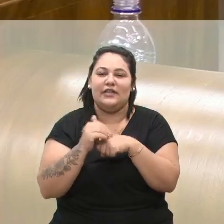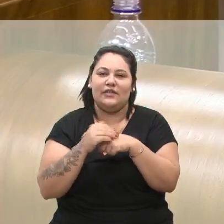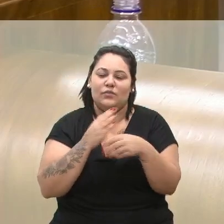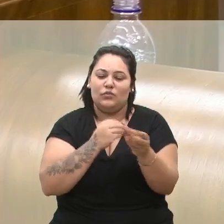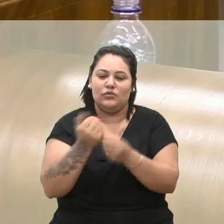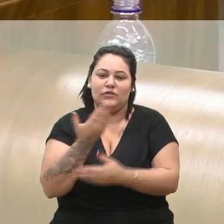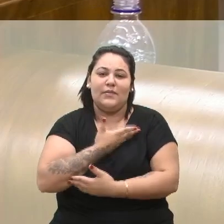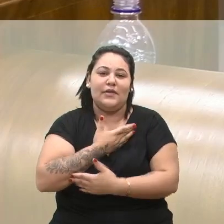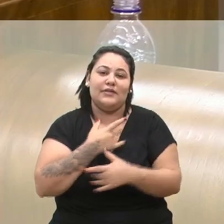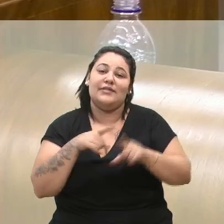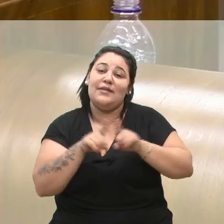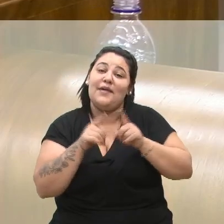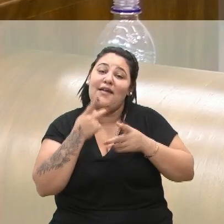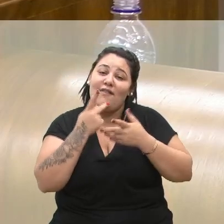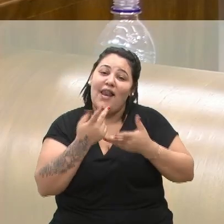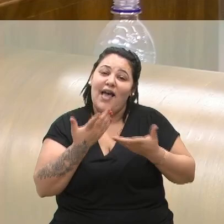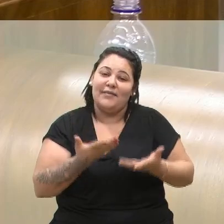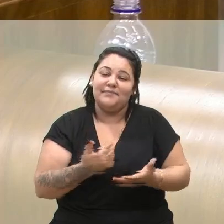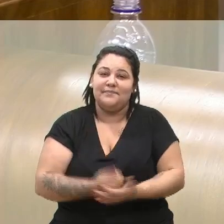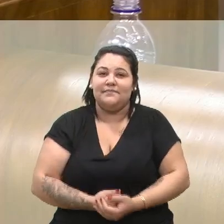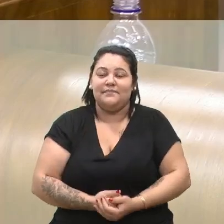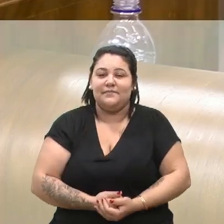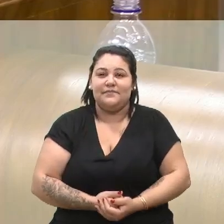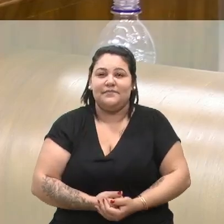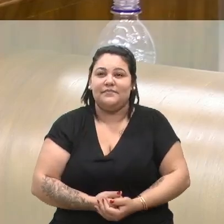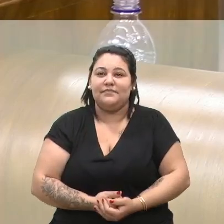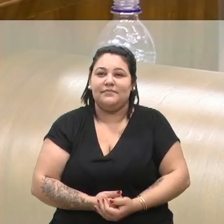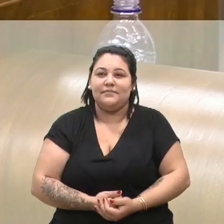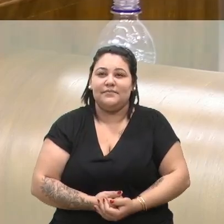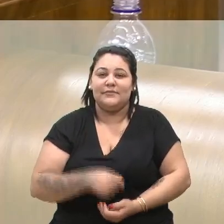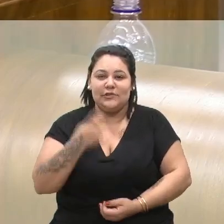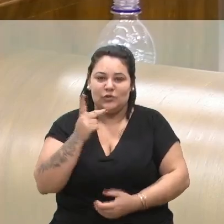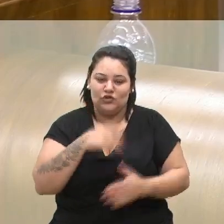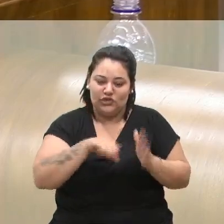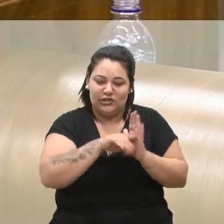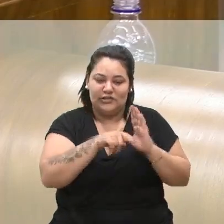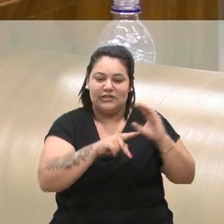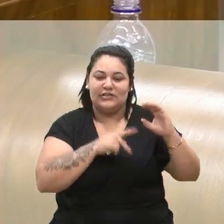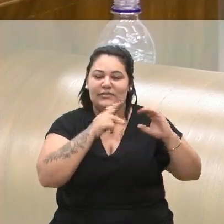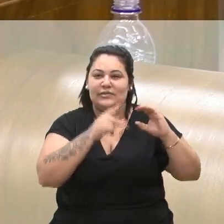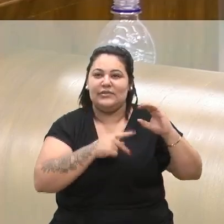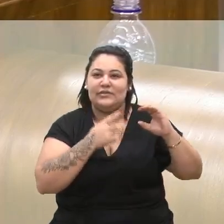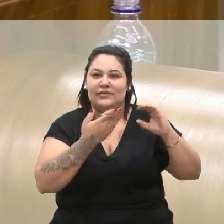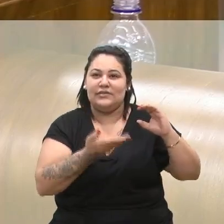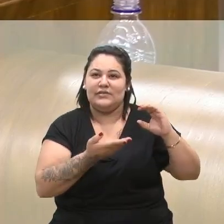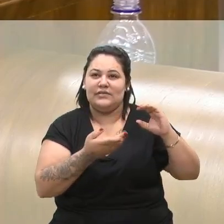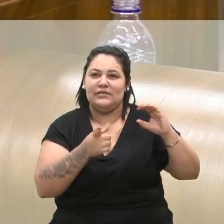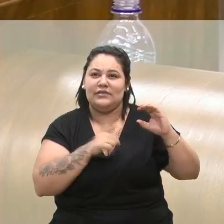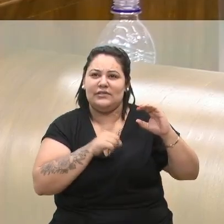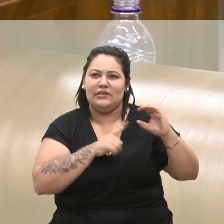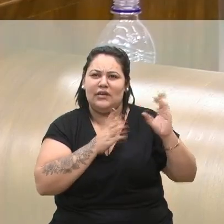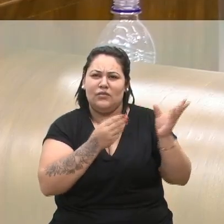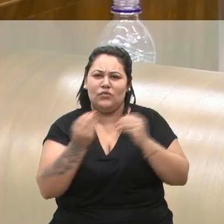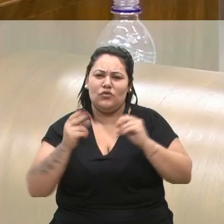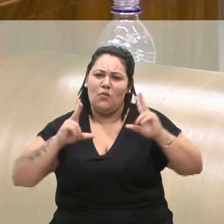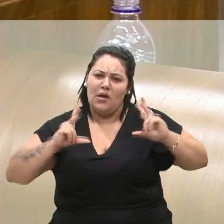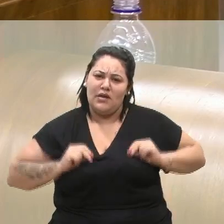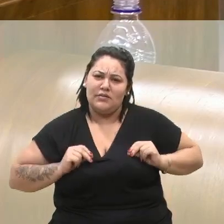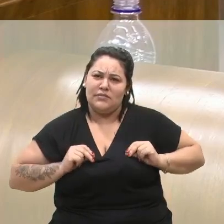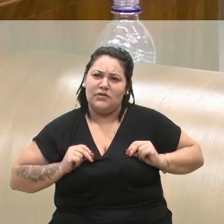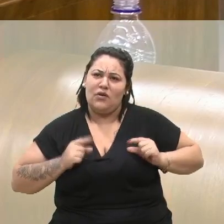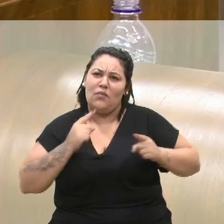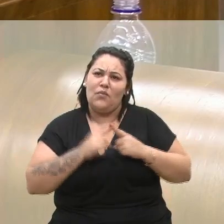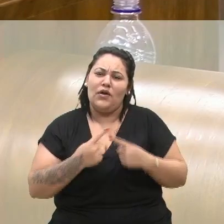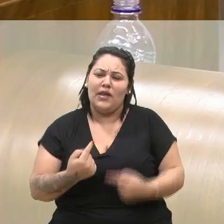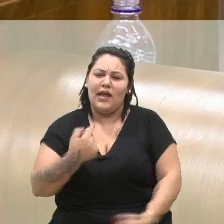amigos, e também dizer que a sua chegada aqui tem muitos merecimentos, porque eu lhe